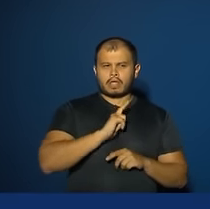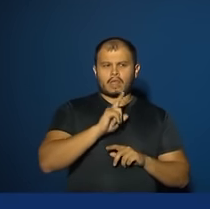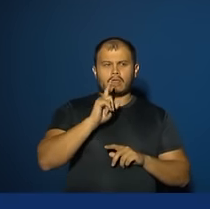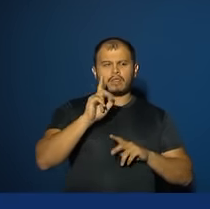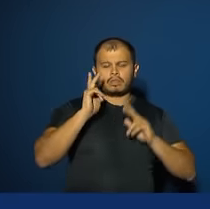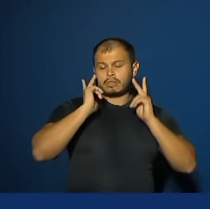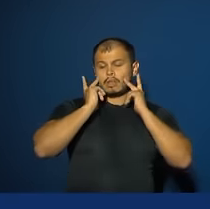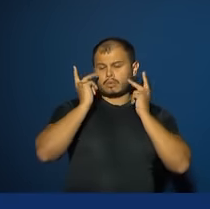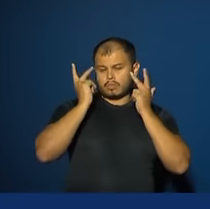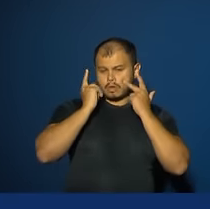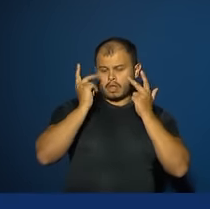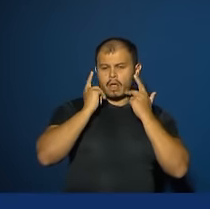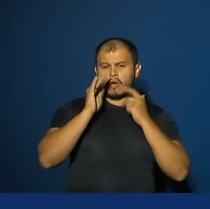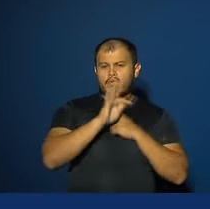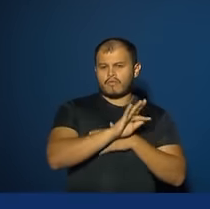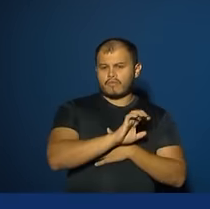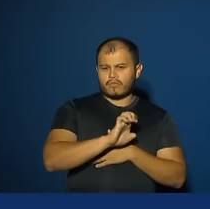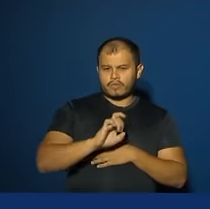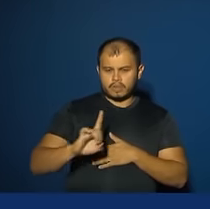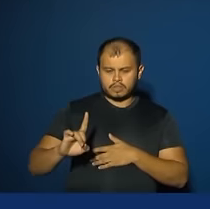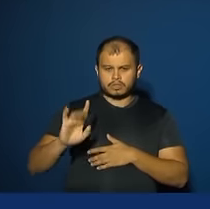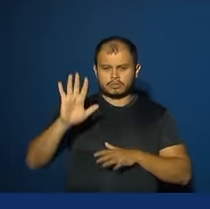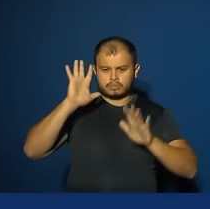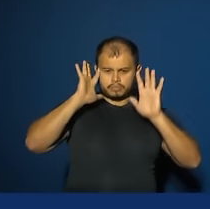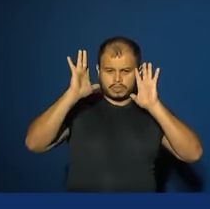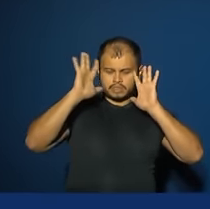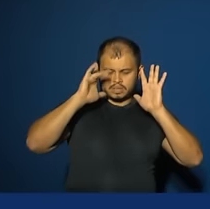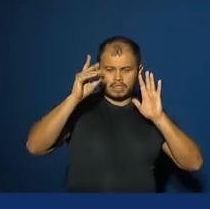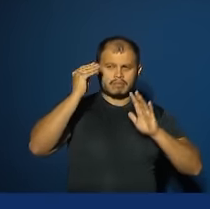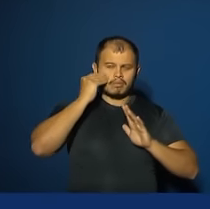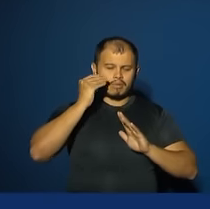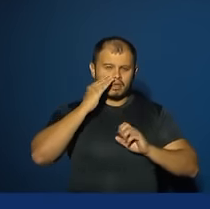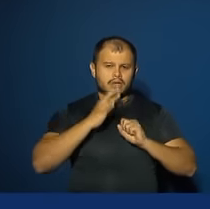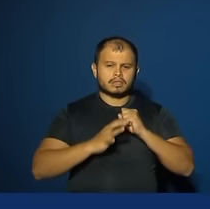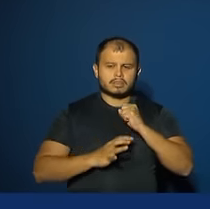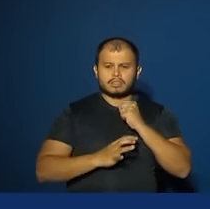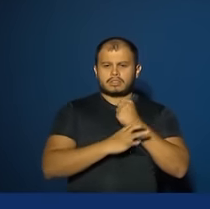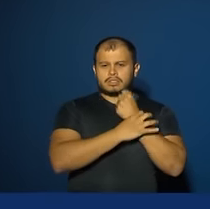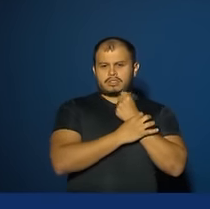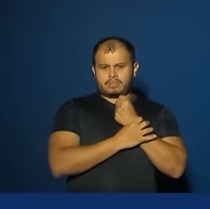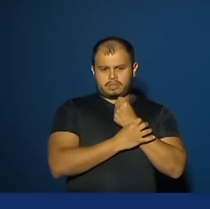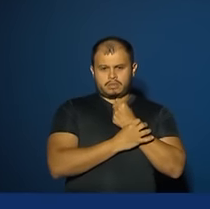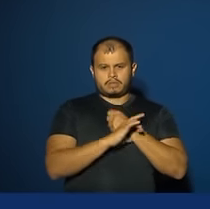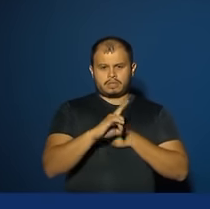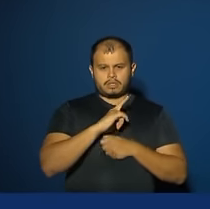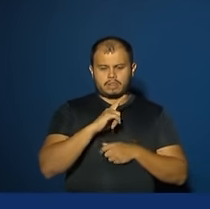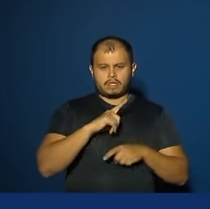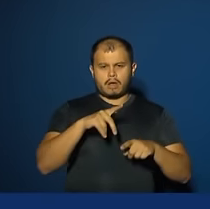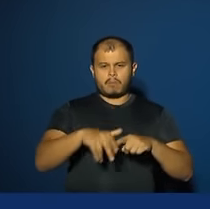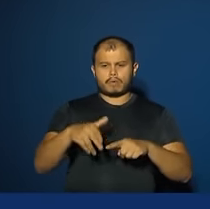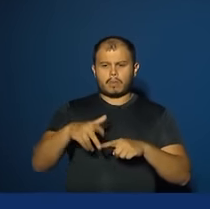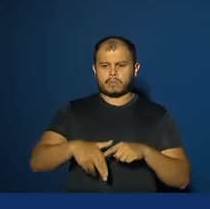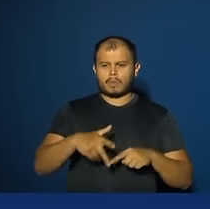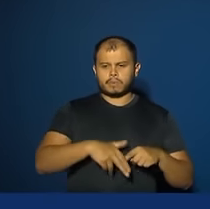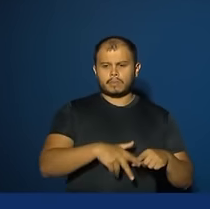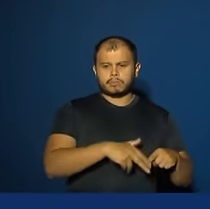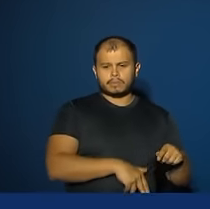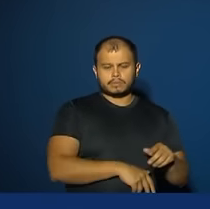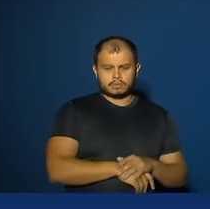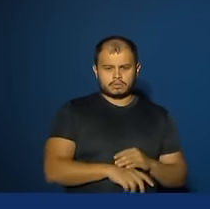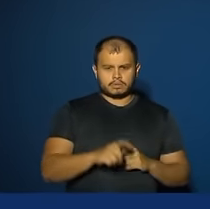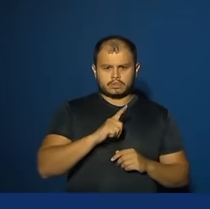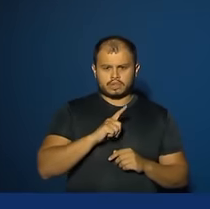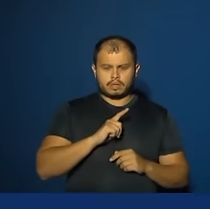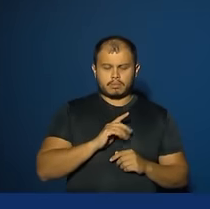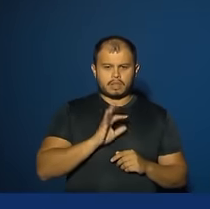natural o Fed pensar num, assim, muito seguro dar 150 bips de corte. Porque você, assim, uma taxa nominal